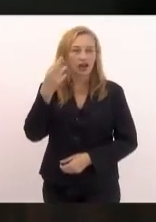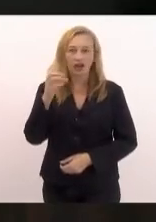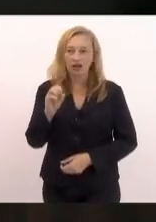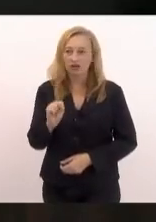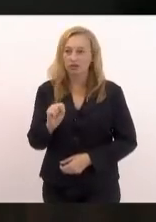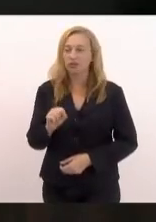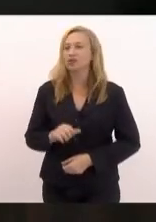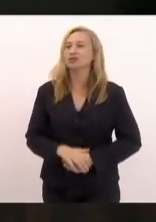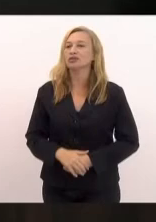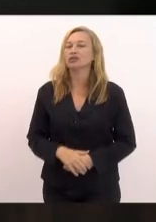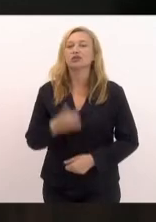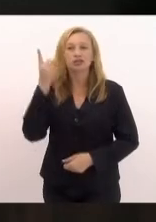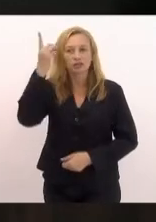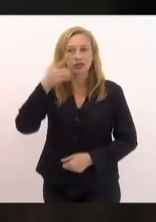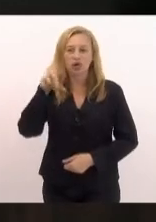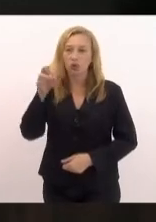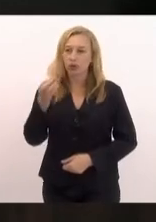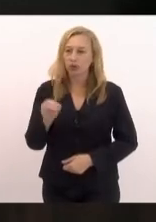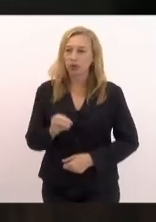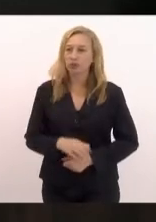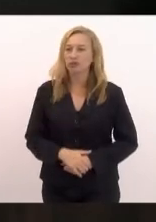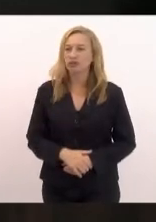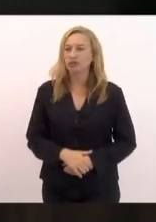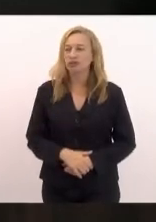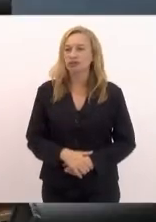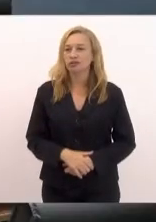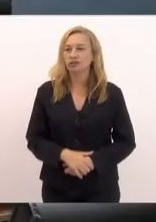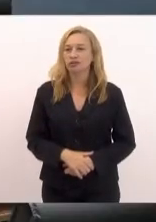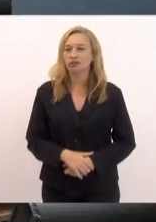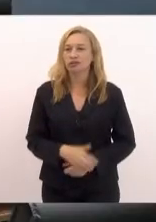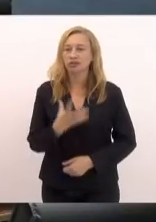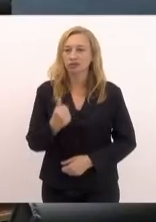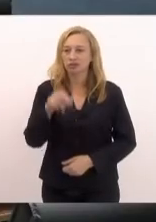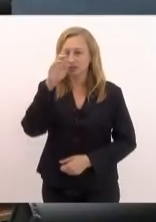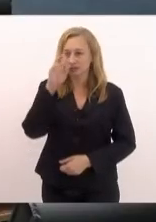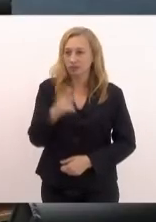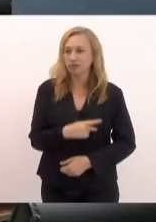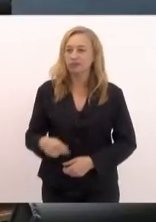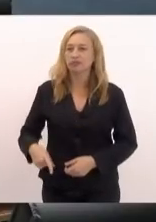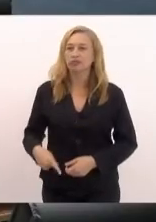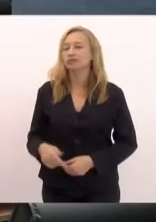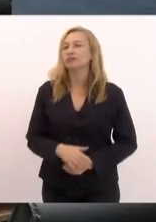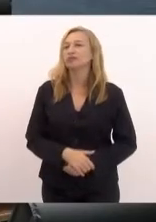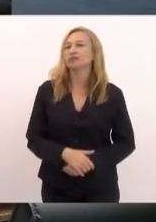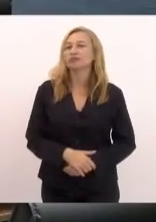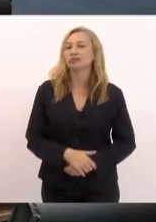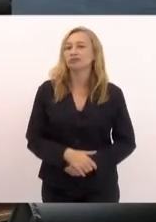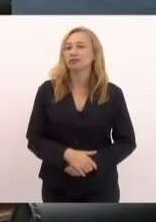Deputado Carlos Macedo. Deputado Eurico Júnior. Favorável, presidente. Ok.